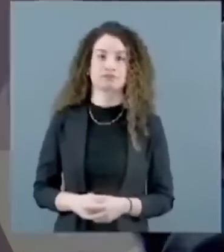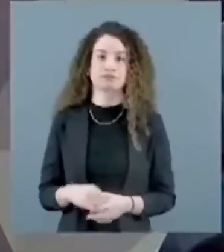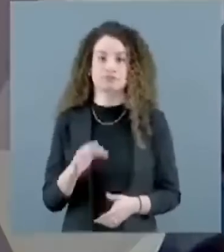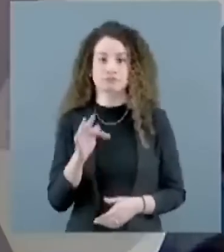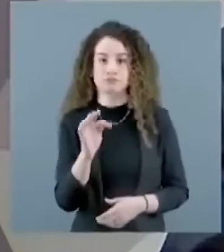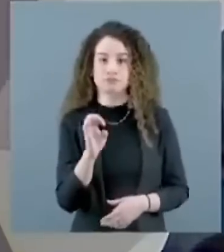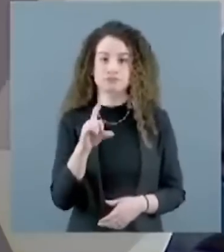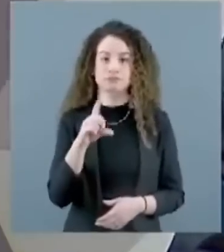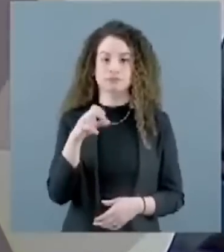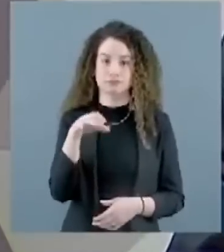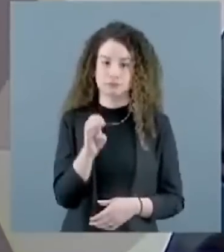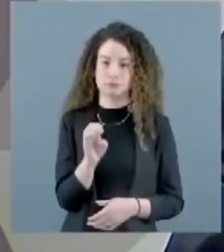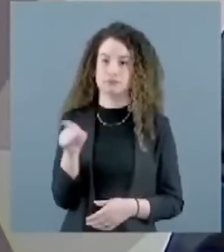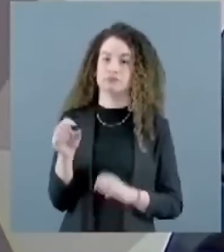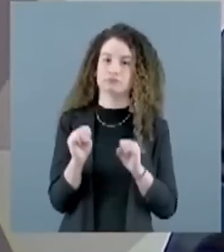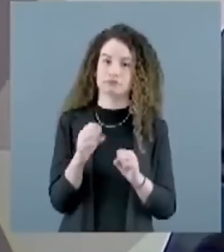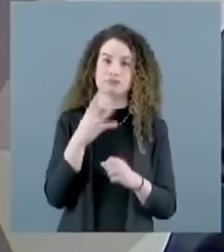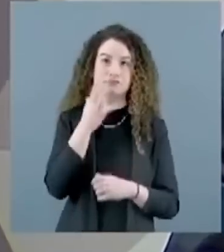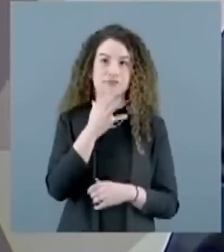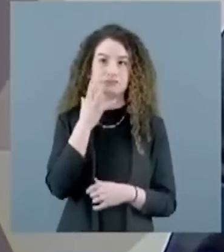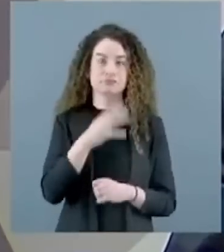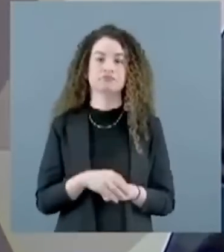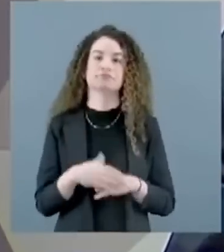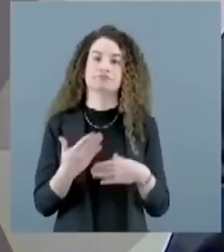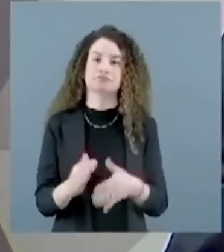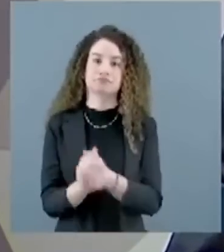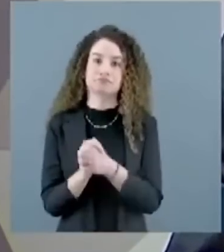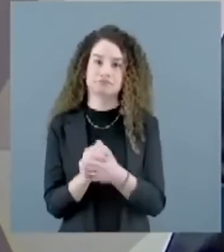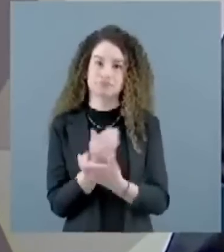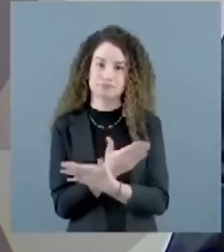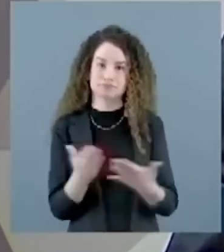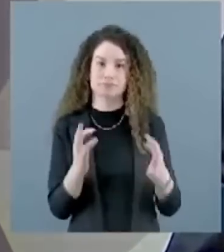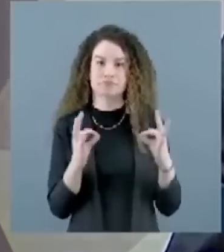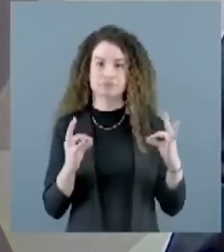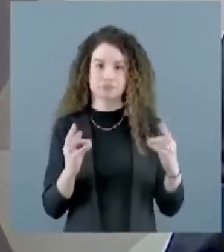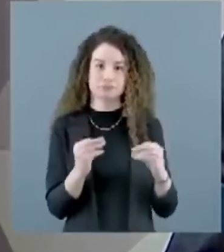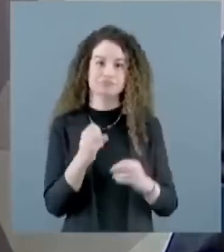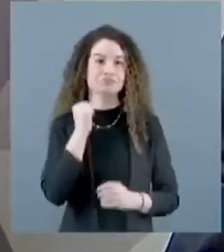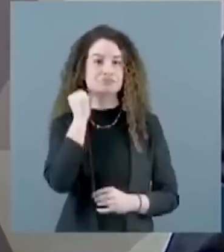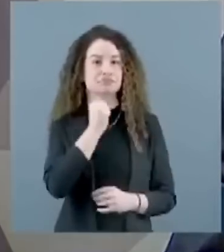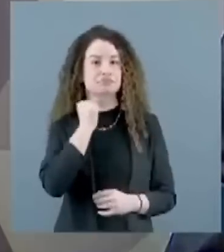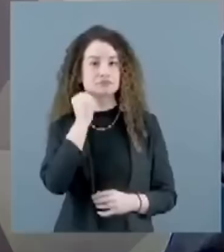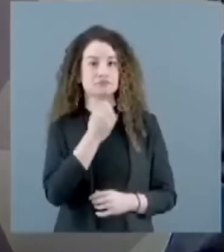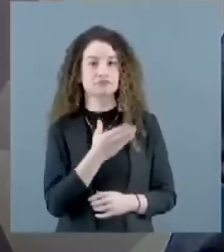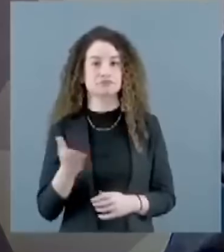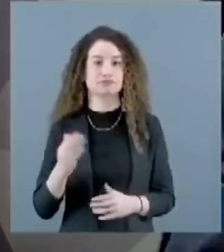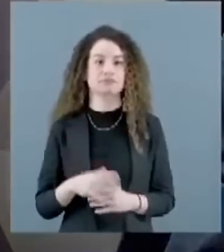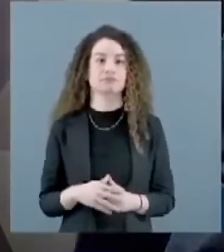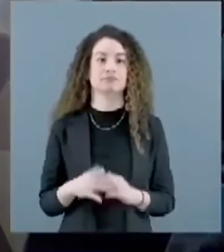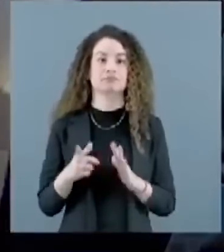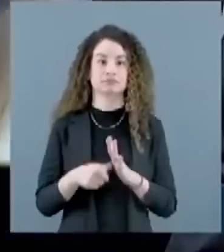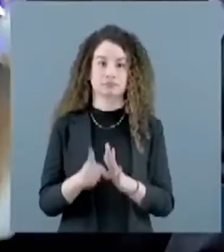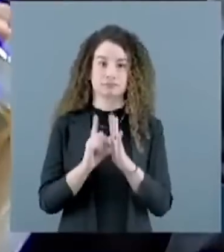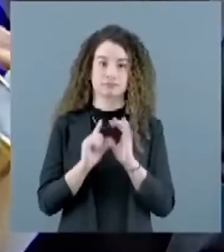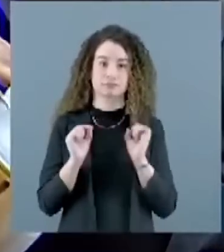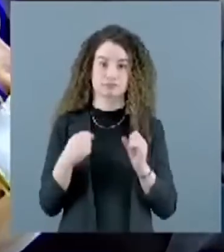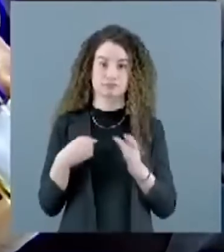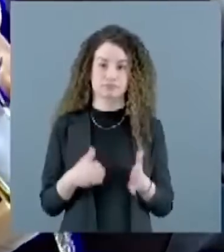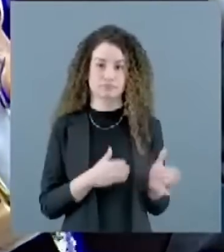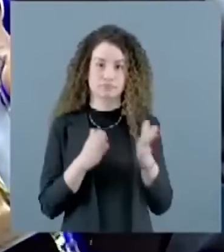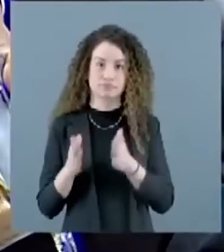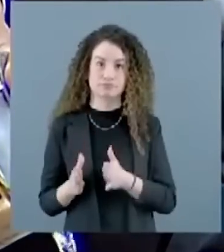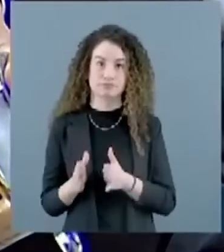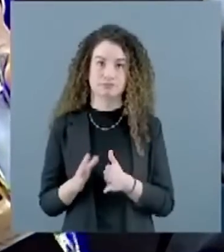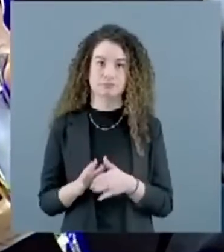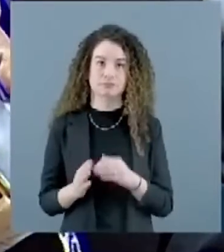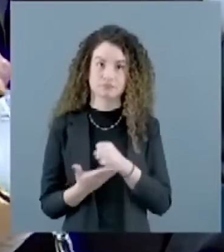contraditar. Senhor presidente, nobres colegas deputados, deputadas, senadores e senadoras, antes de passar para